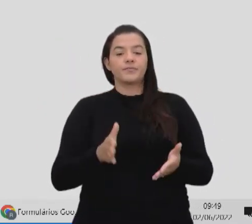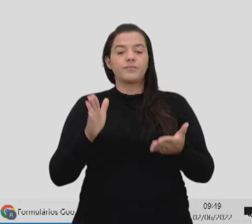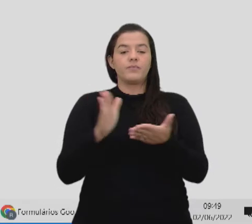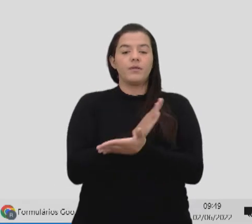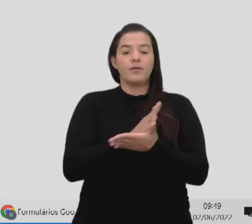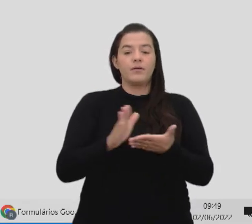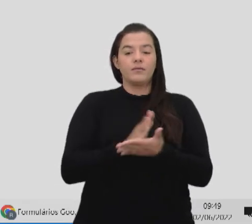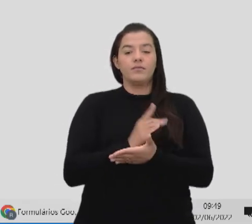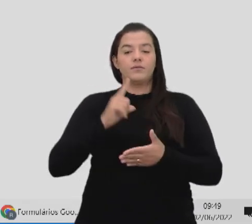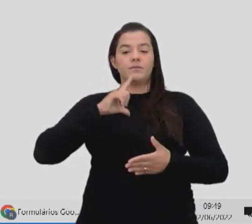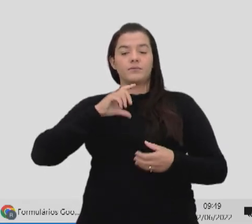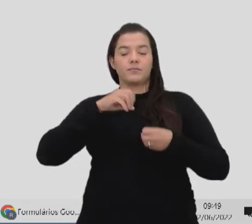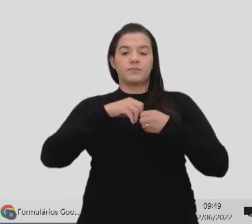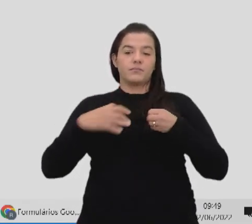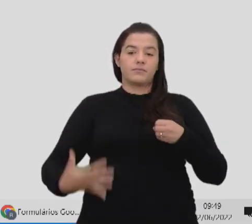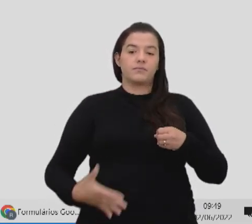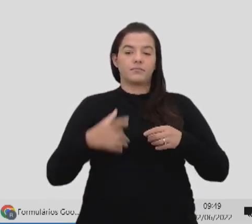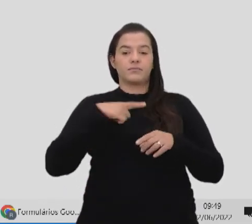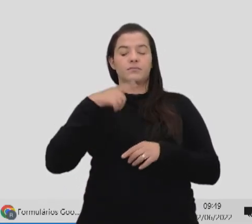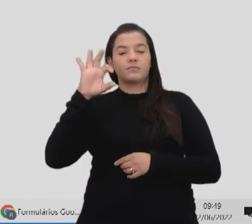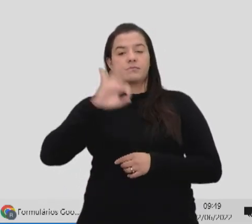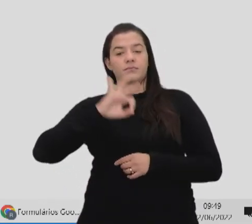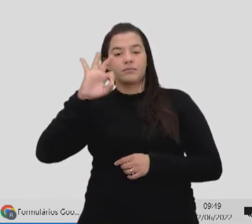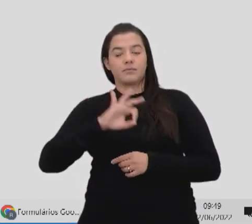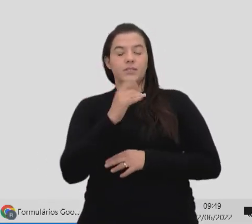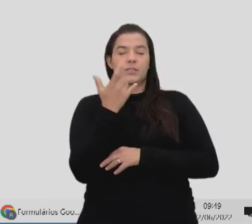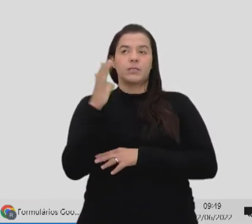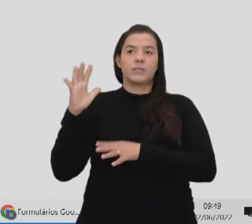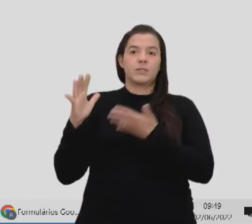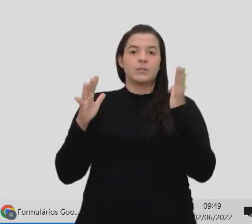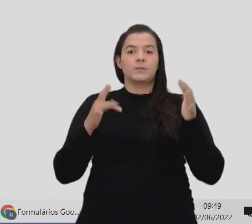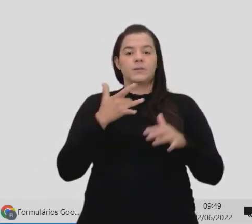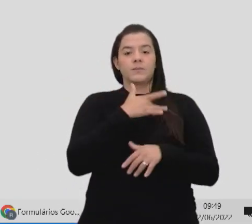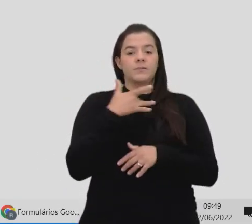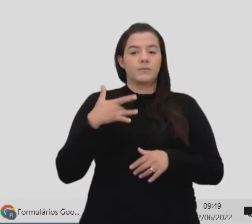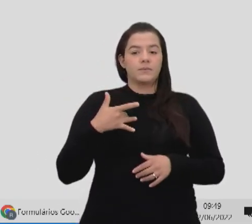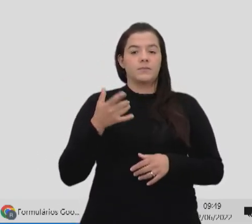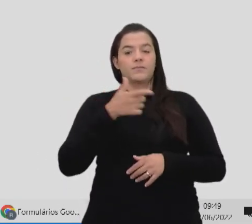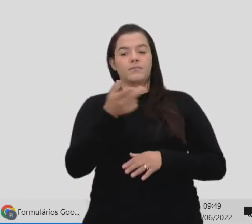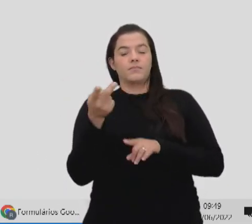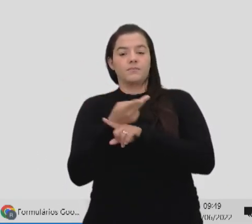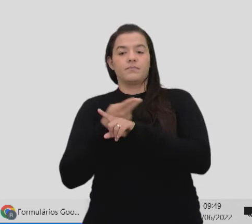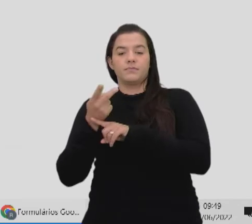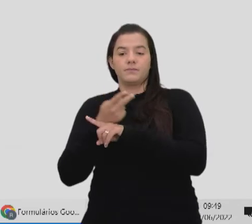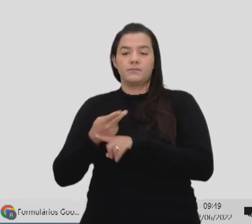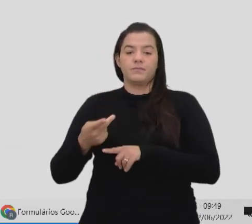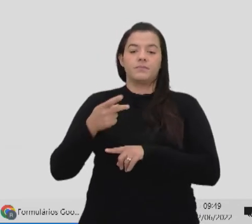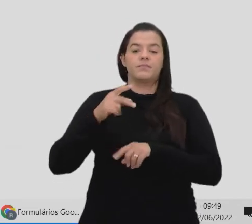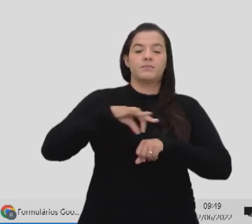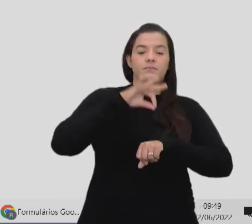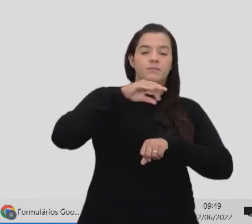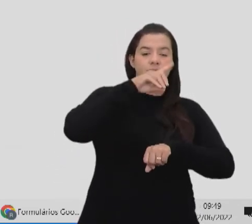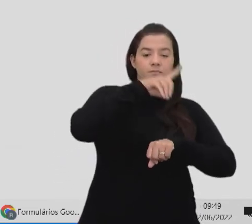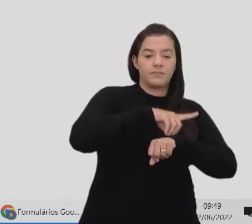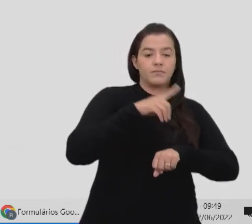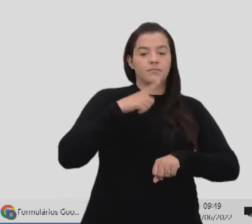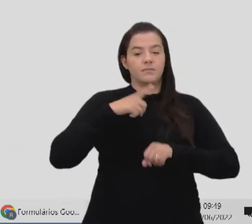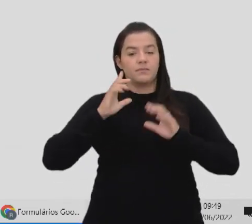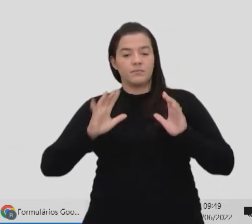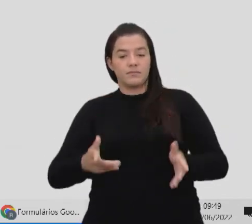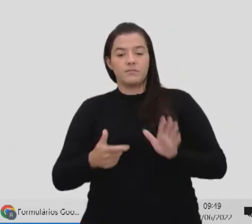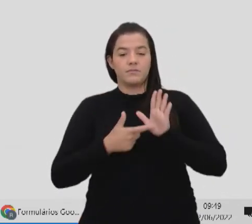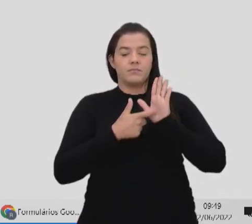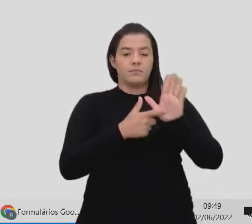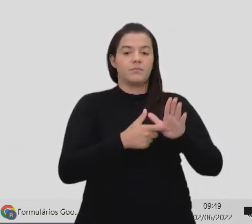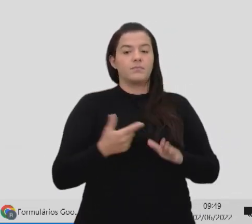meu componente, que é o Estatística na Saúde Pública e Meio Ambiente, Legal. eu fiz uma pesquisa sobre a dengue, tá, Osmar? Bacana. Então o meu já tem 3 aqui embaixo que eu vou mostrar pra